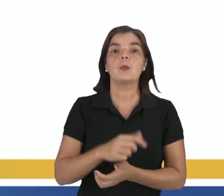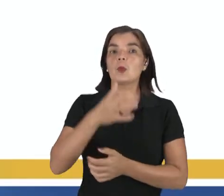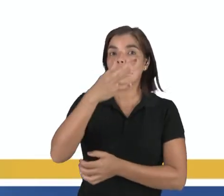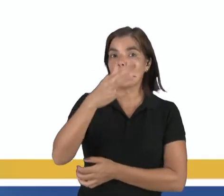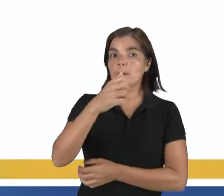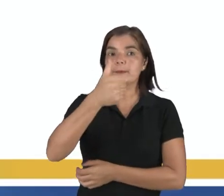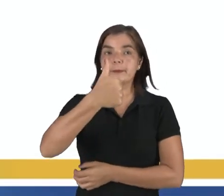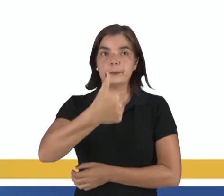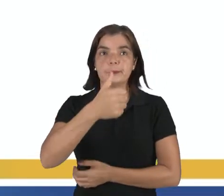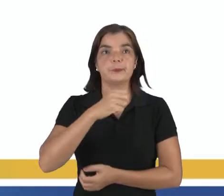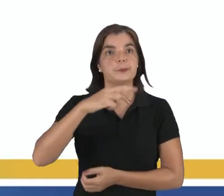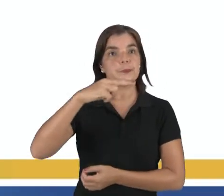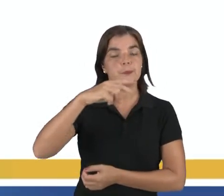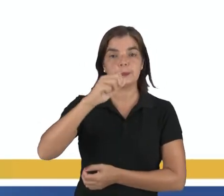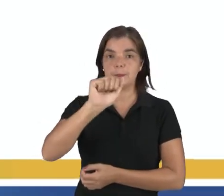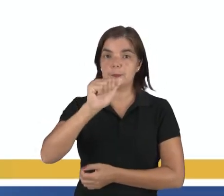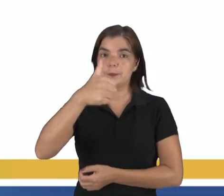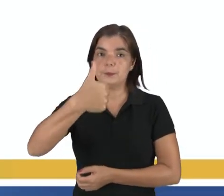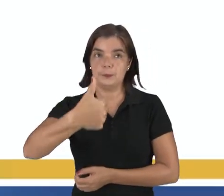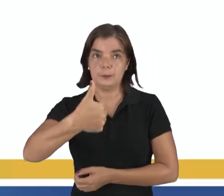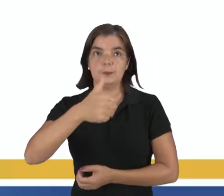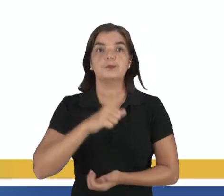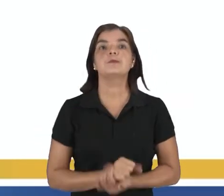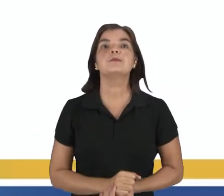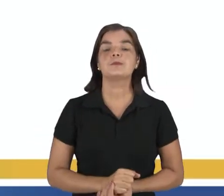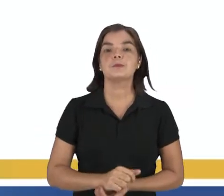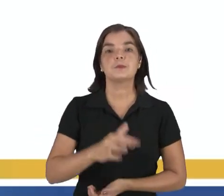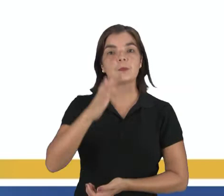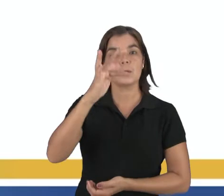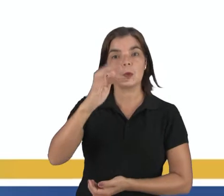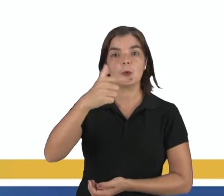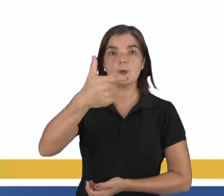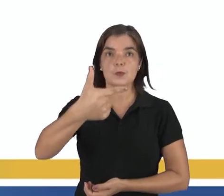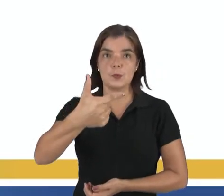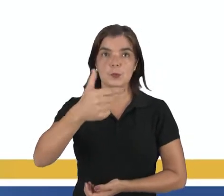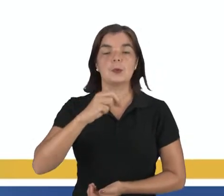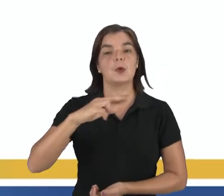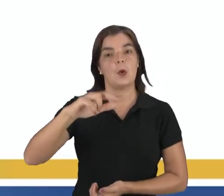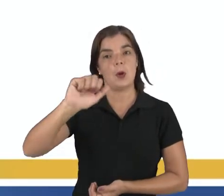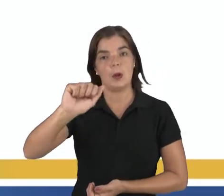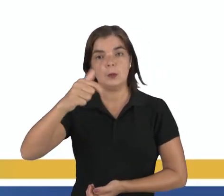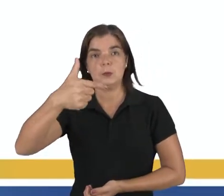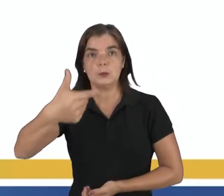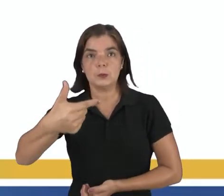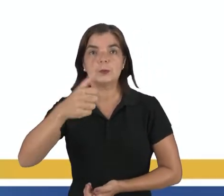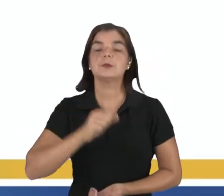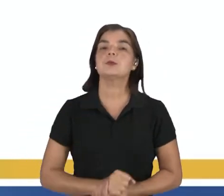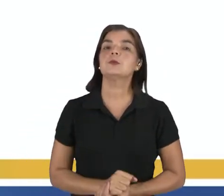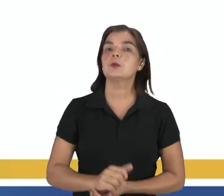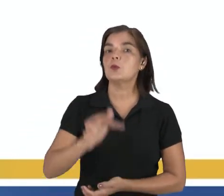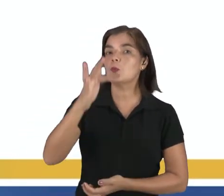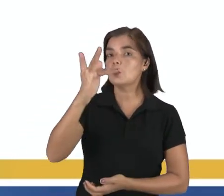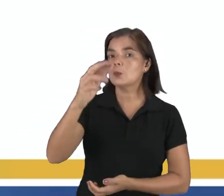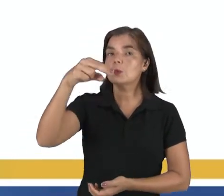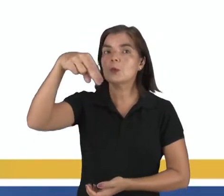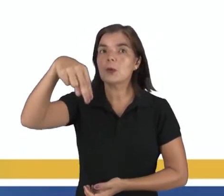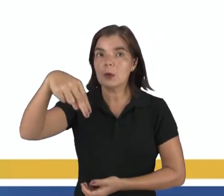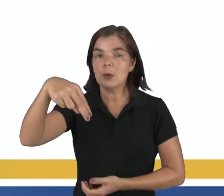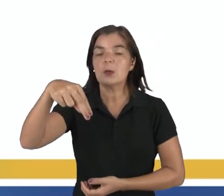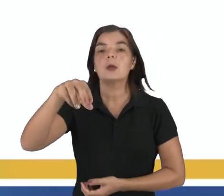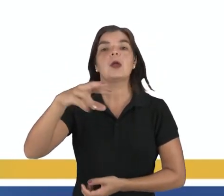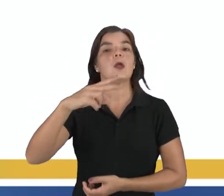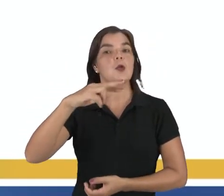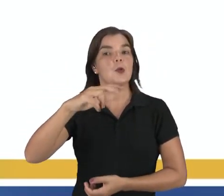1 igual ao a índice 1, o f de 2 igual ao a índice 2 e o